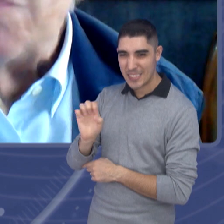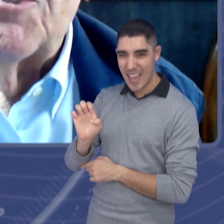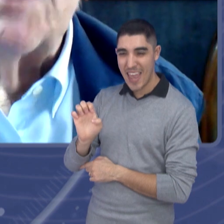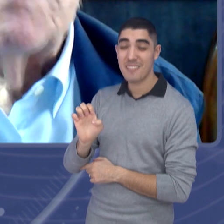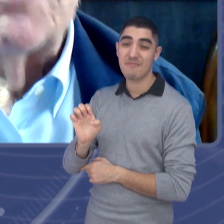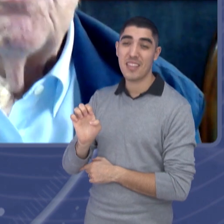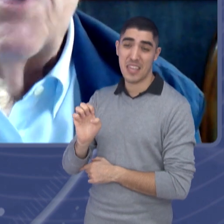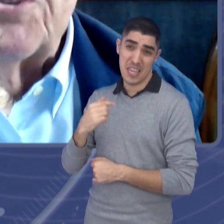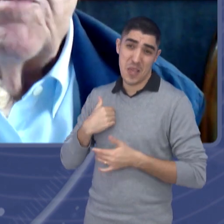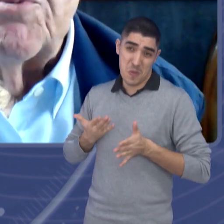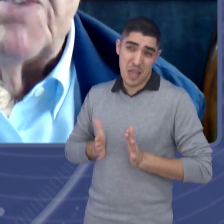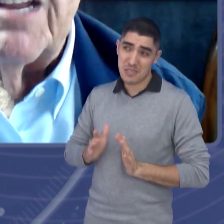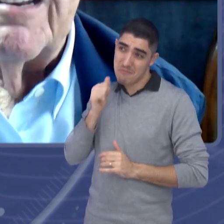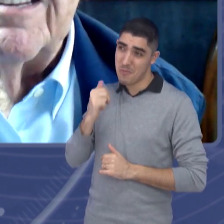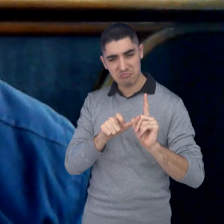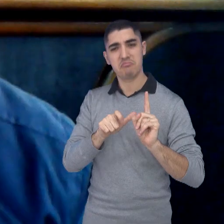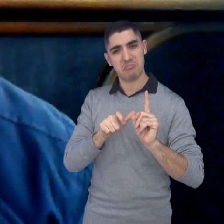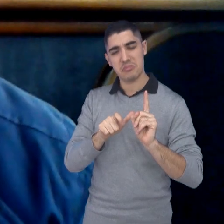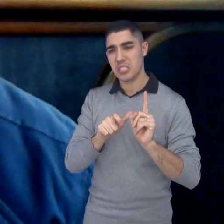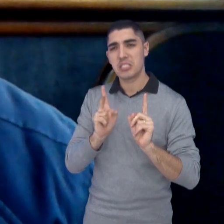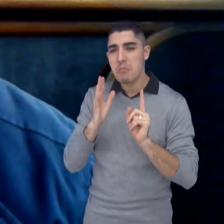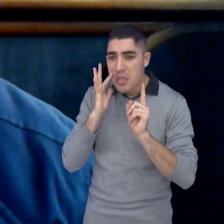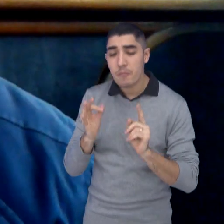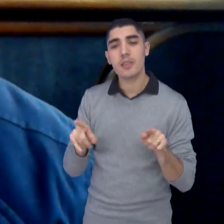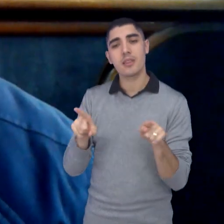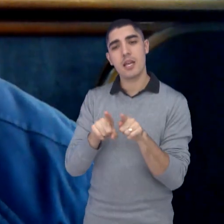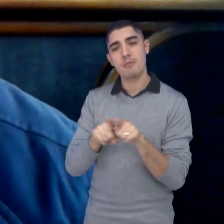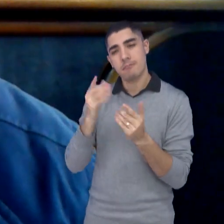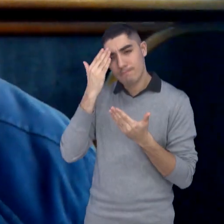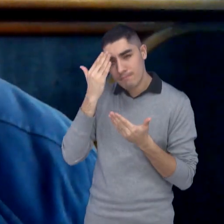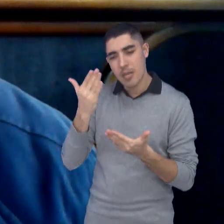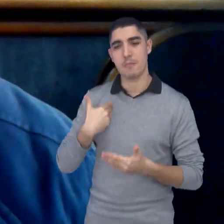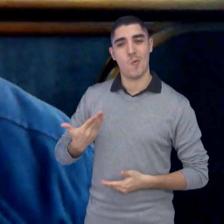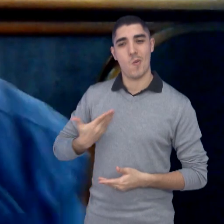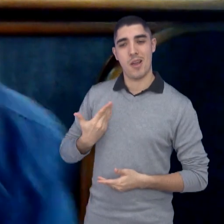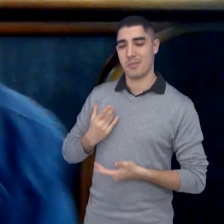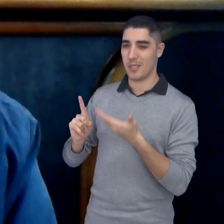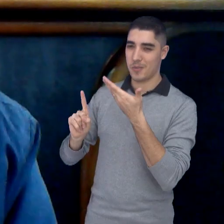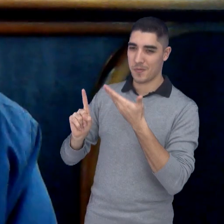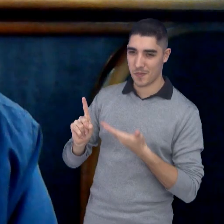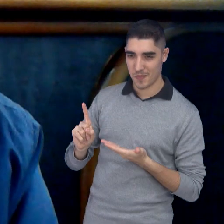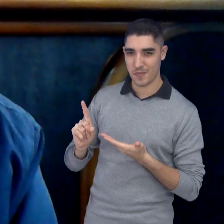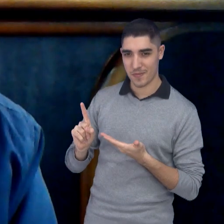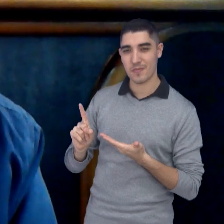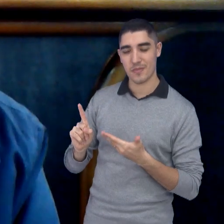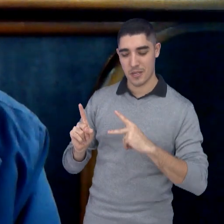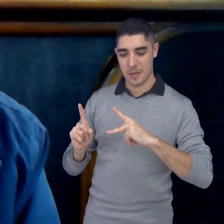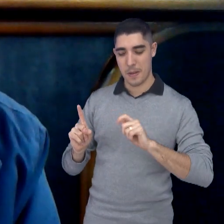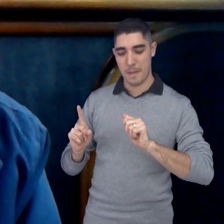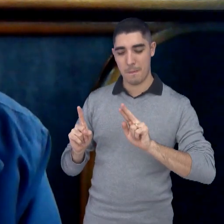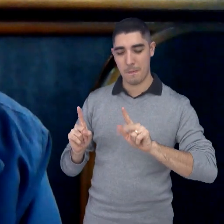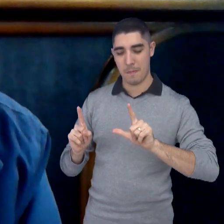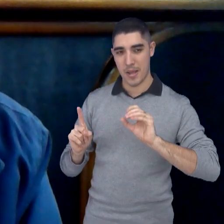por batismo, mas eu não gosto muito dele. E agradecer a gentileza do meu amigo, o Paulo,